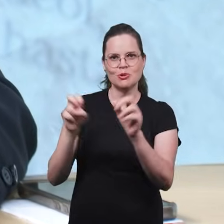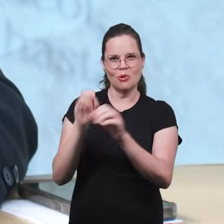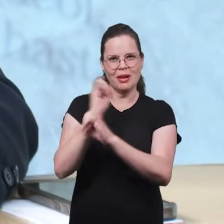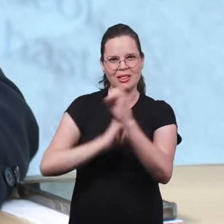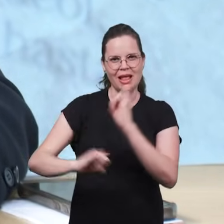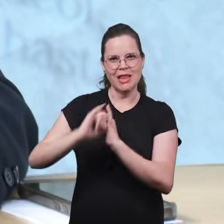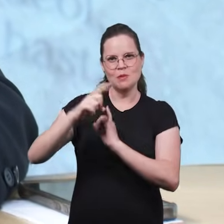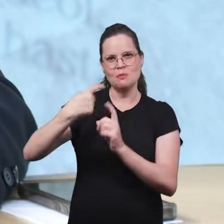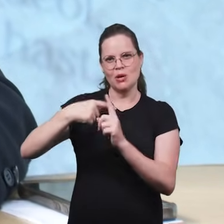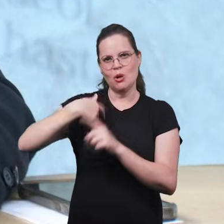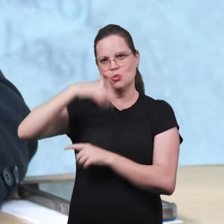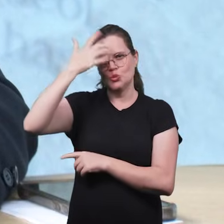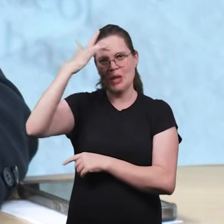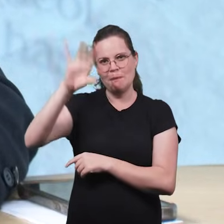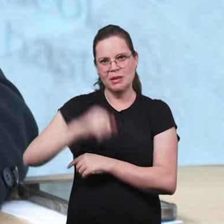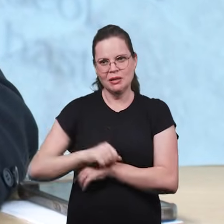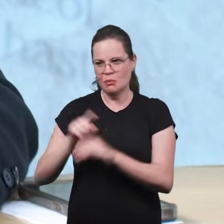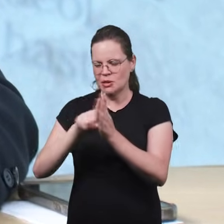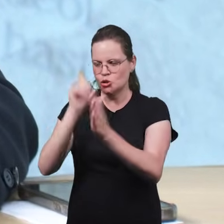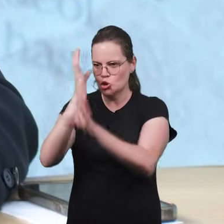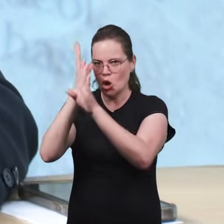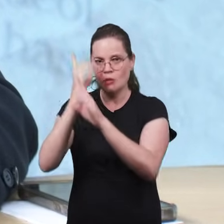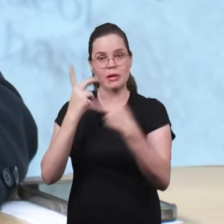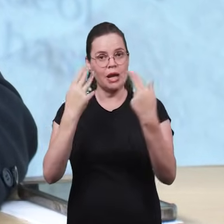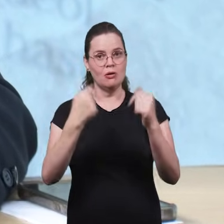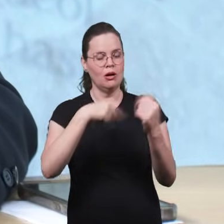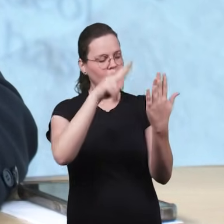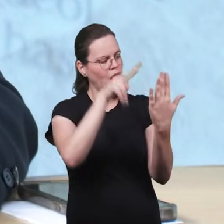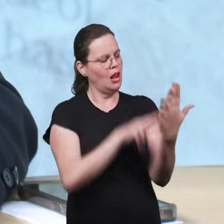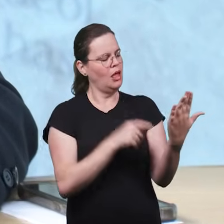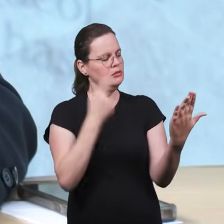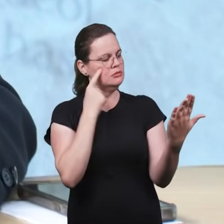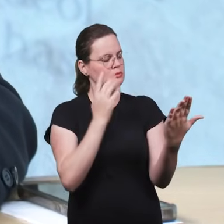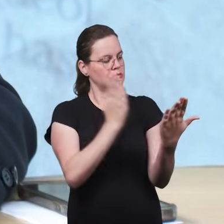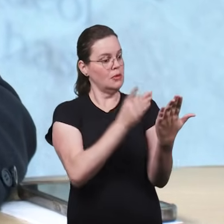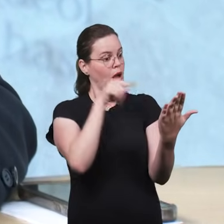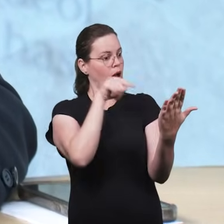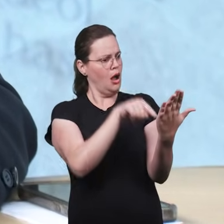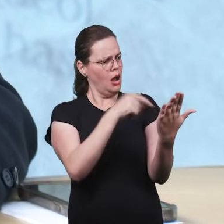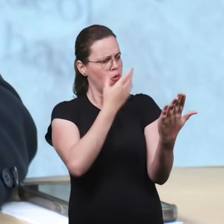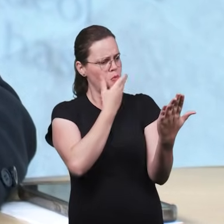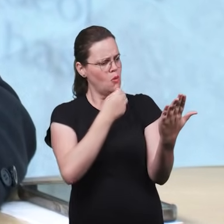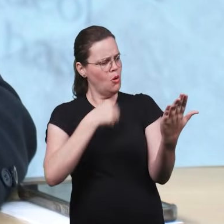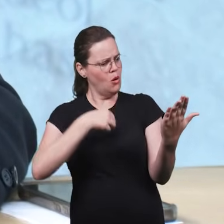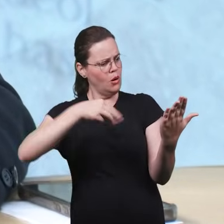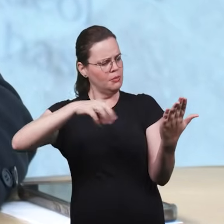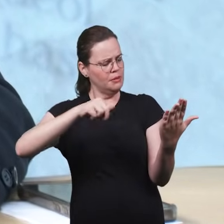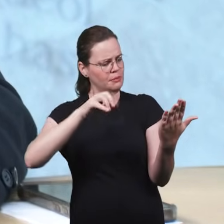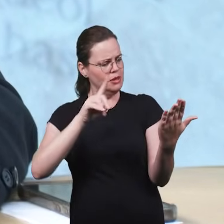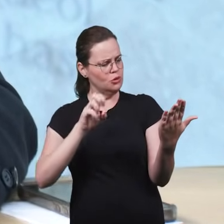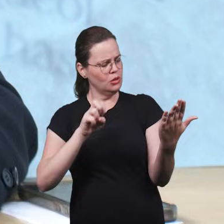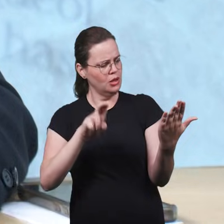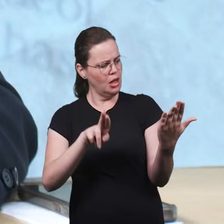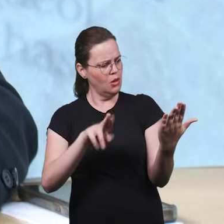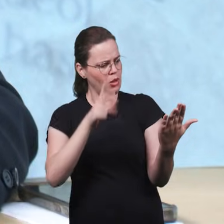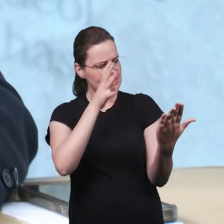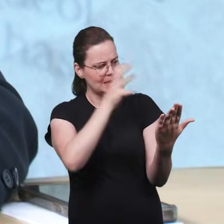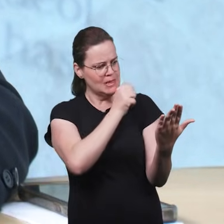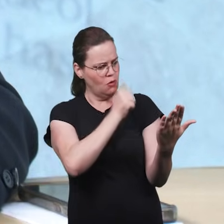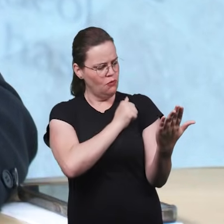sabemos. Aconteceu com Assuero. Ele descobre que havia um homem chamado Mardoqueu no seu reino, que